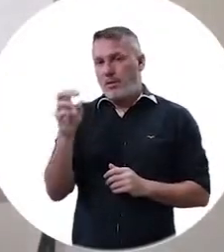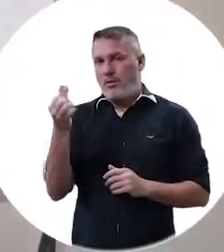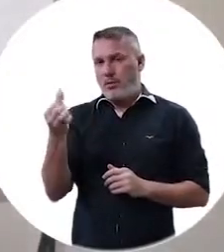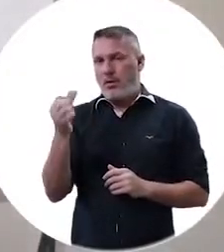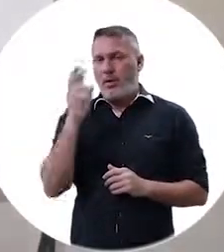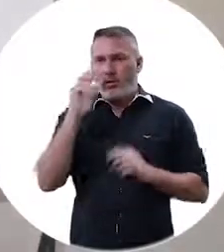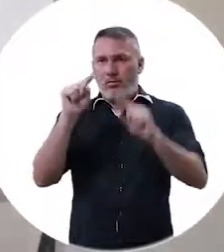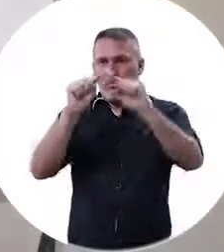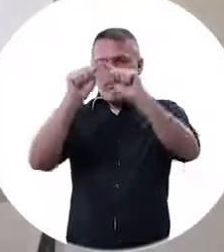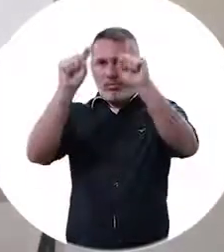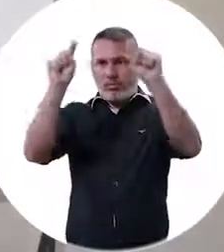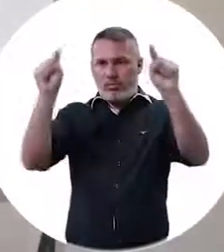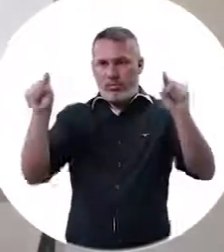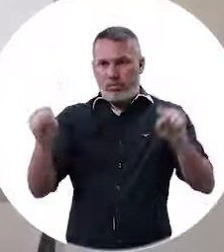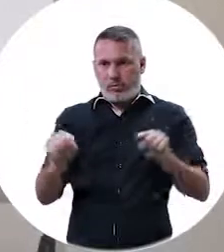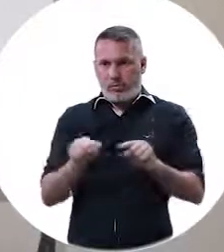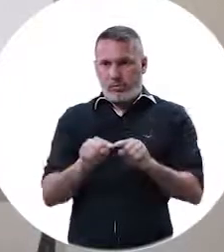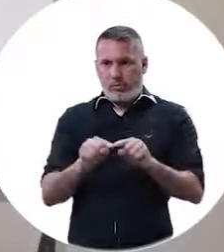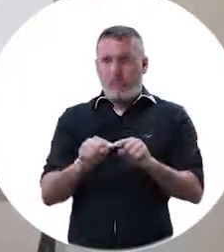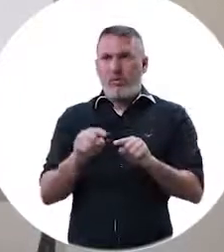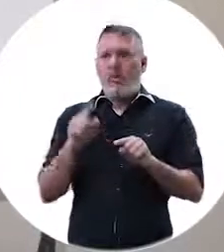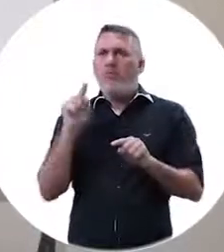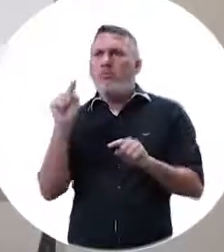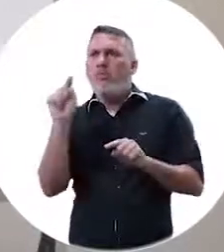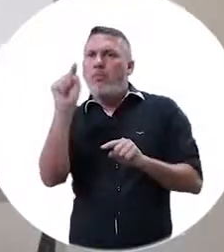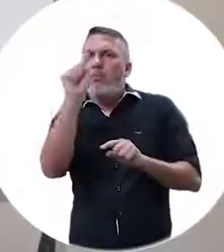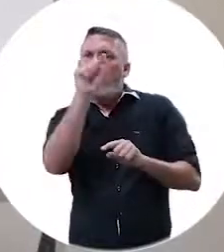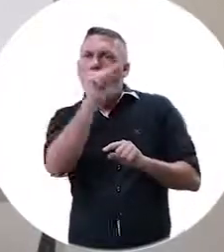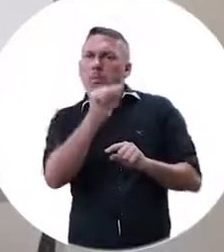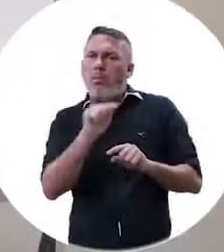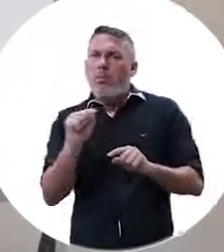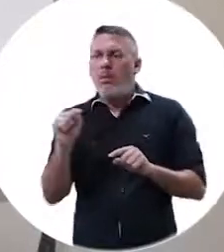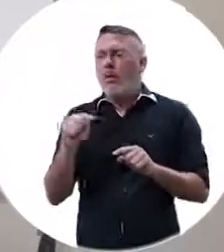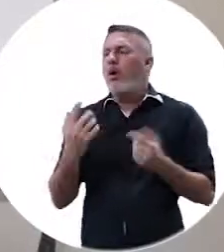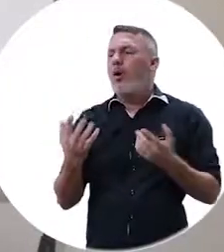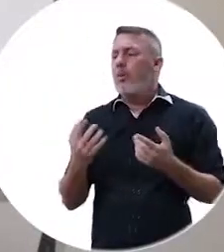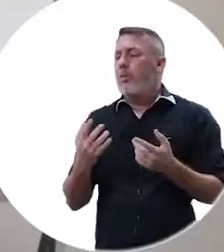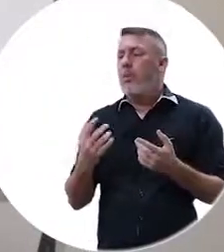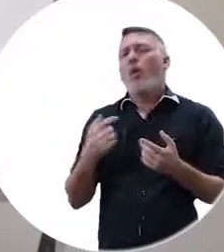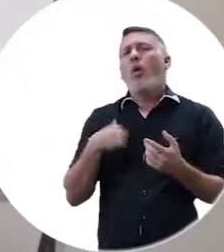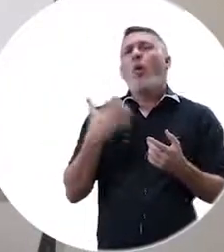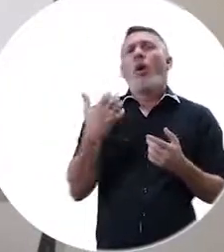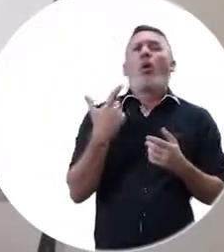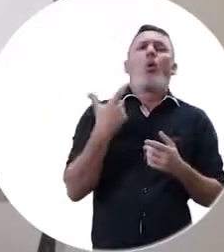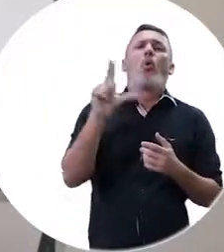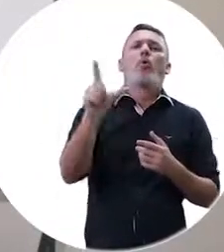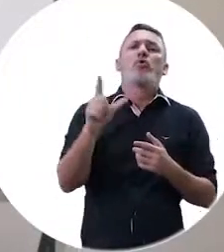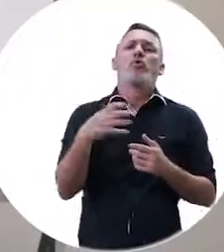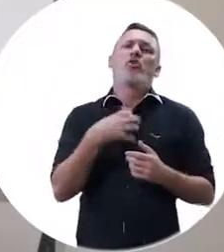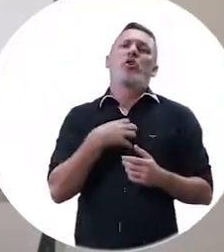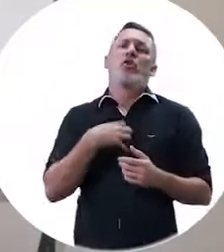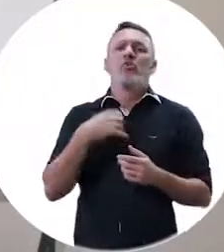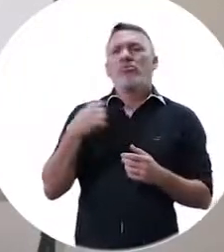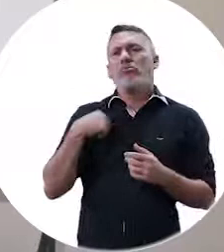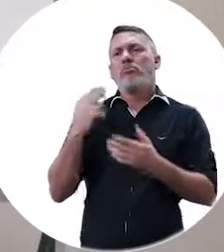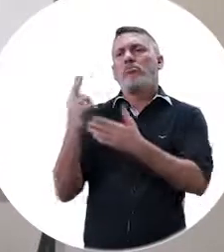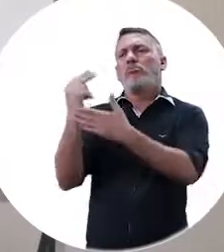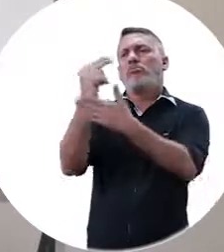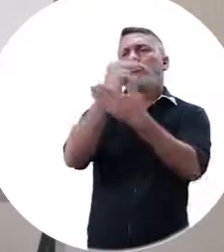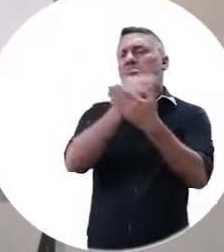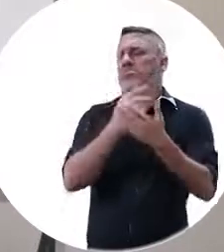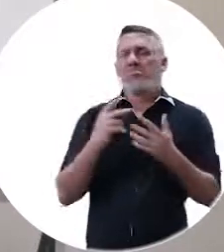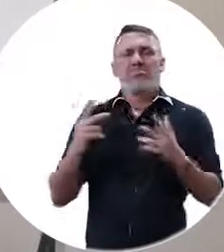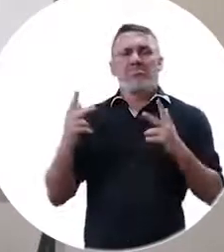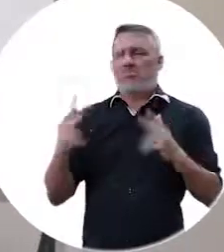4, 5, 6. Professor, eu queria enumerar assim. 1, 2, 3,